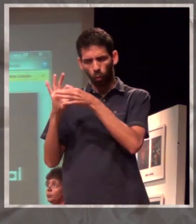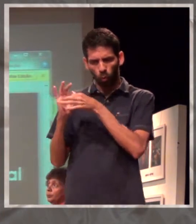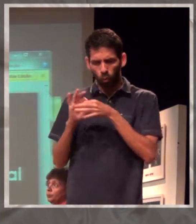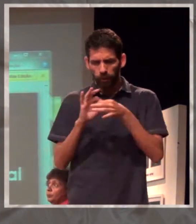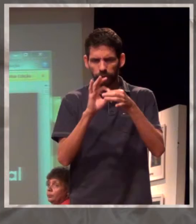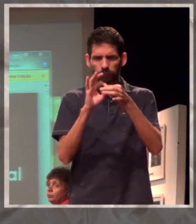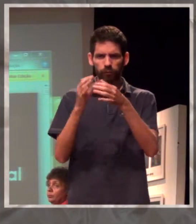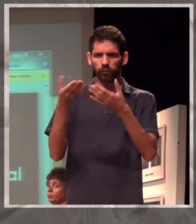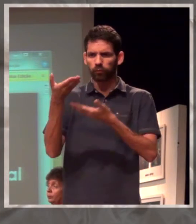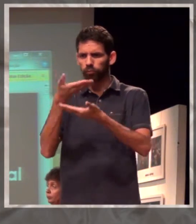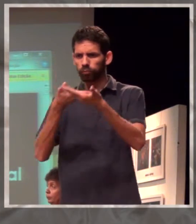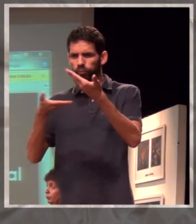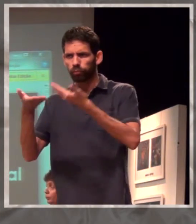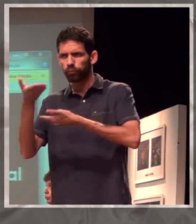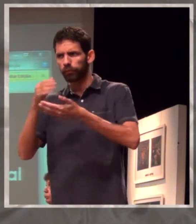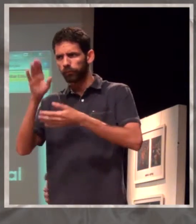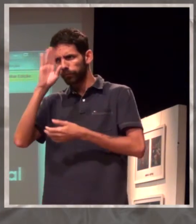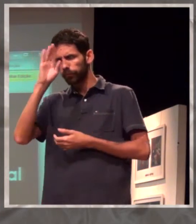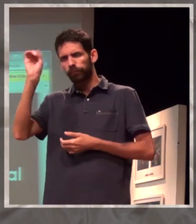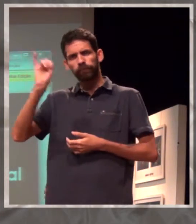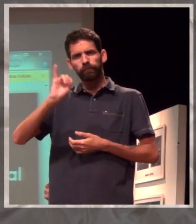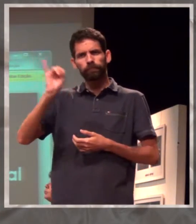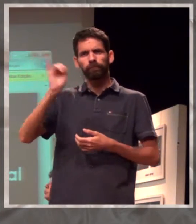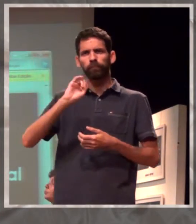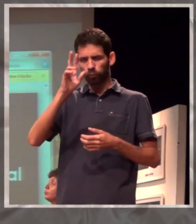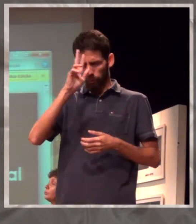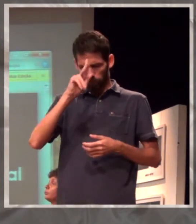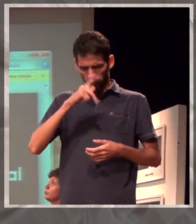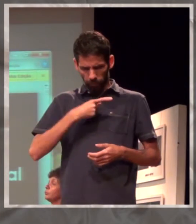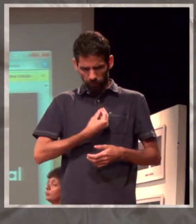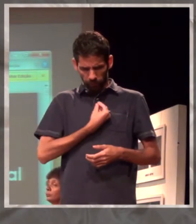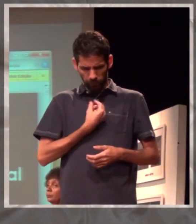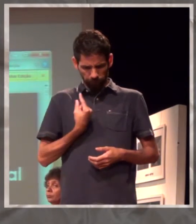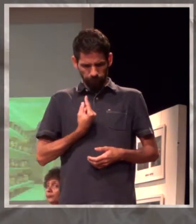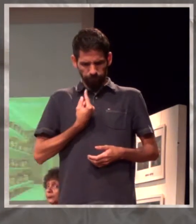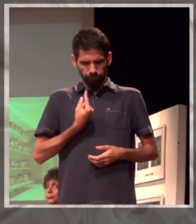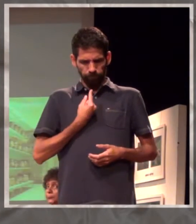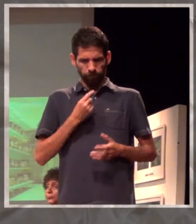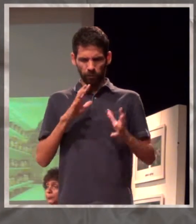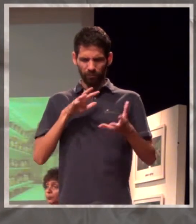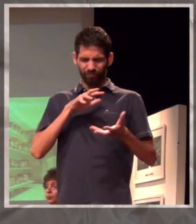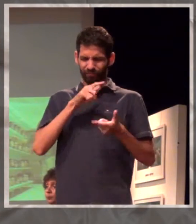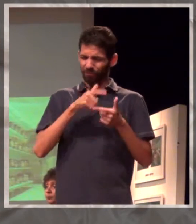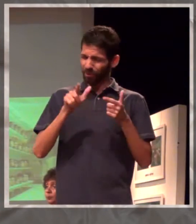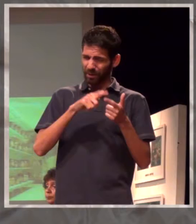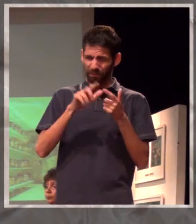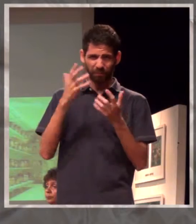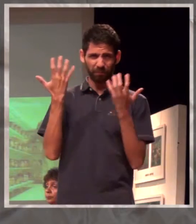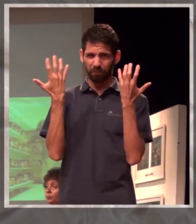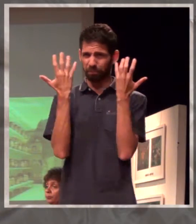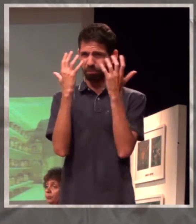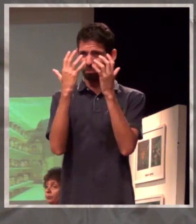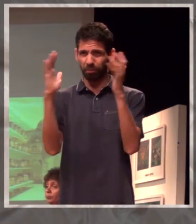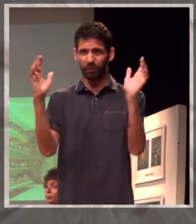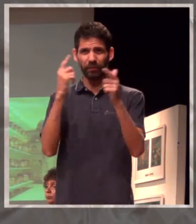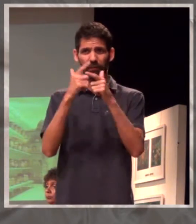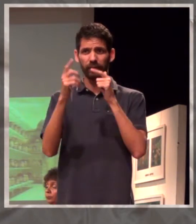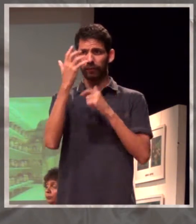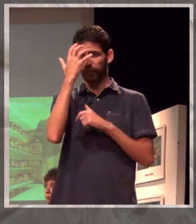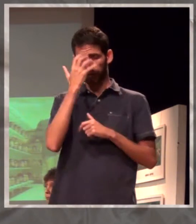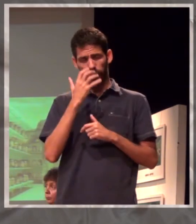produtividade imensa, com um individualismo muito grande, com uma crise ambiental